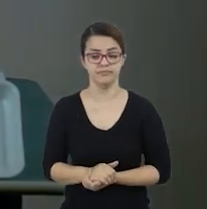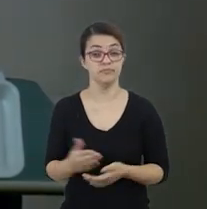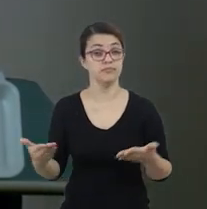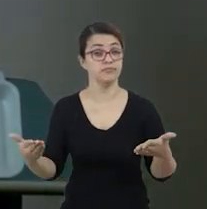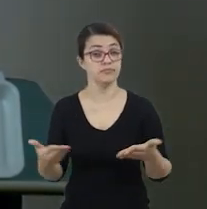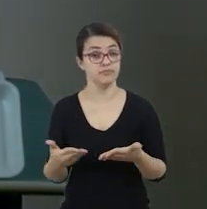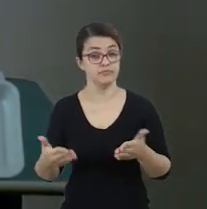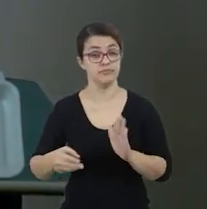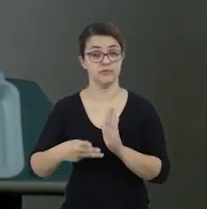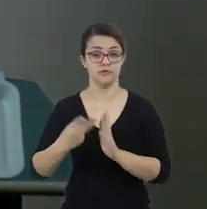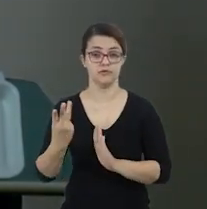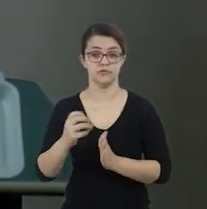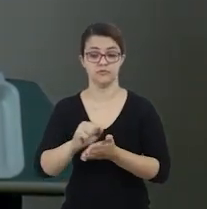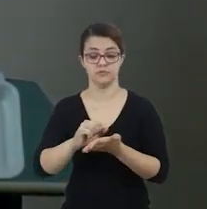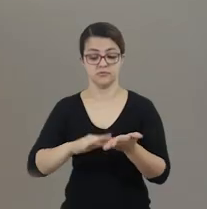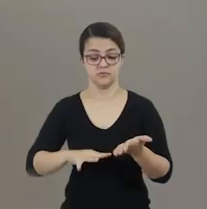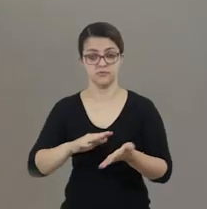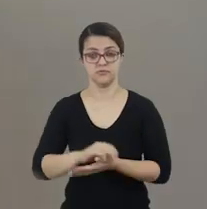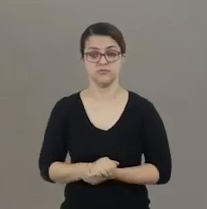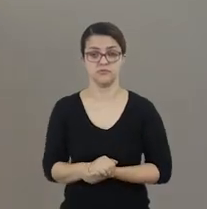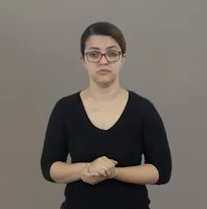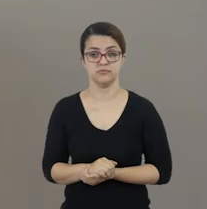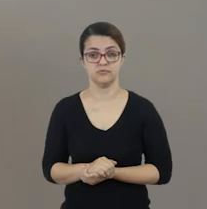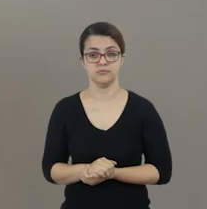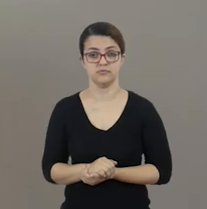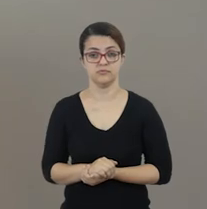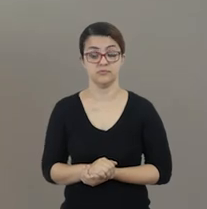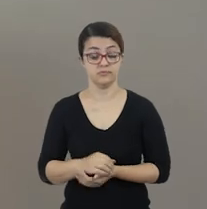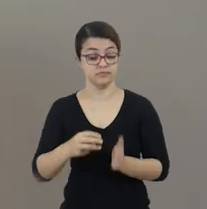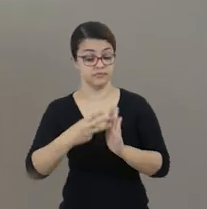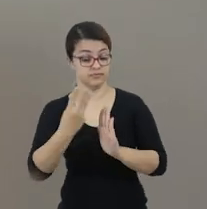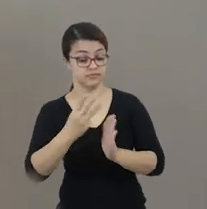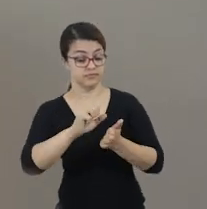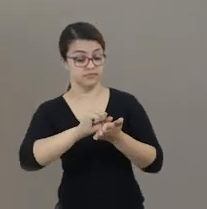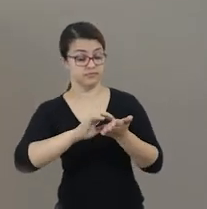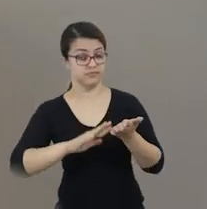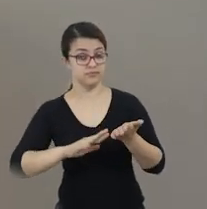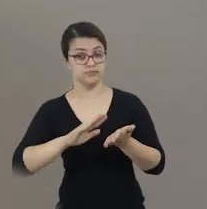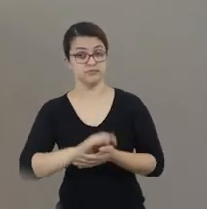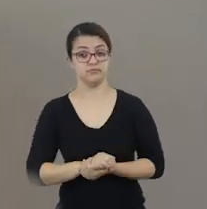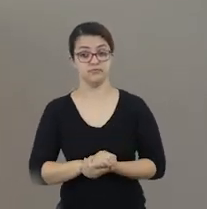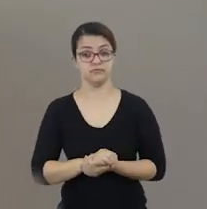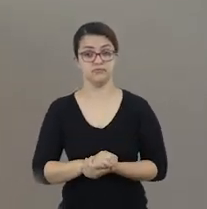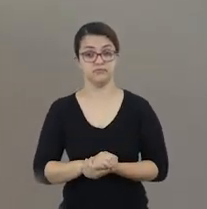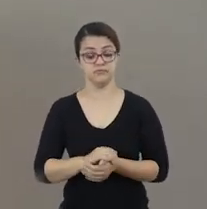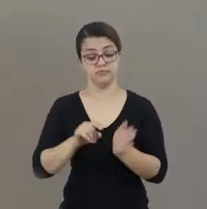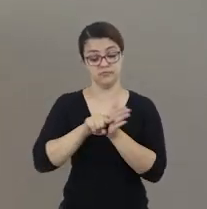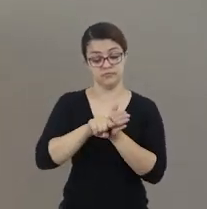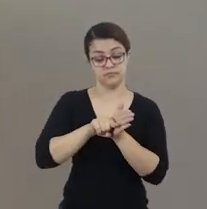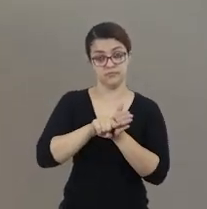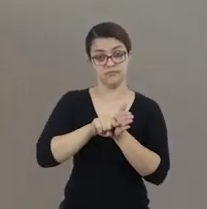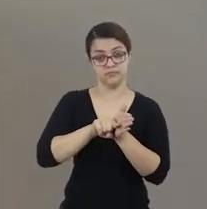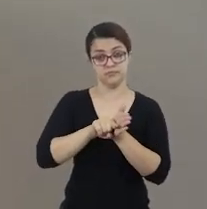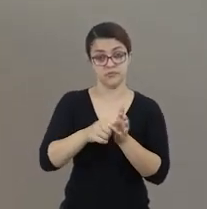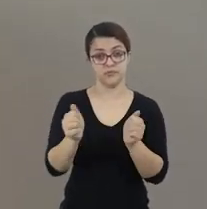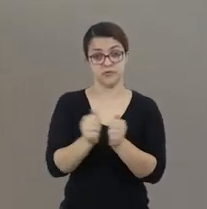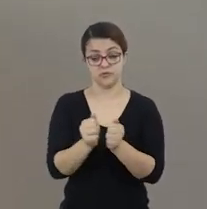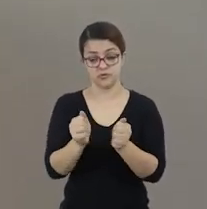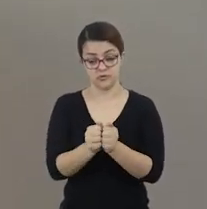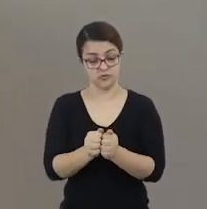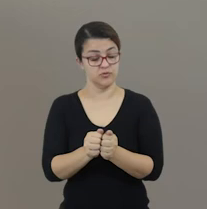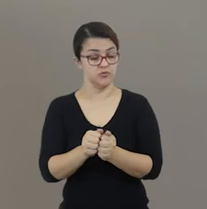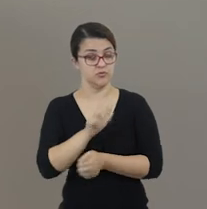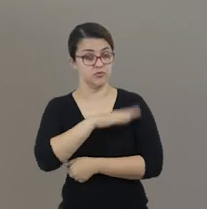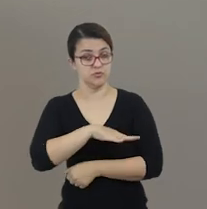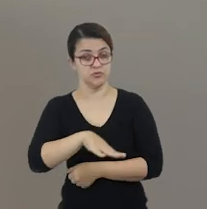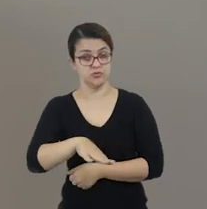Vamos agora para a terceira atividade. Nessa terceira atividade, vamos trabalhar uma pesquisa. Junto com a